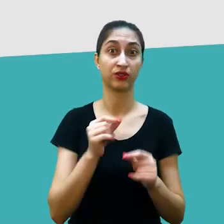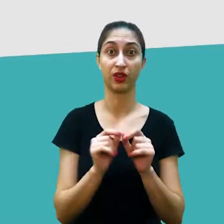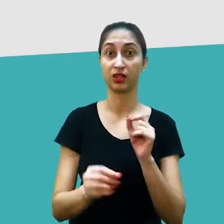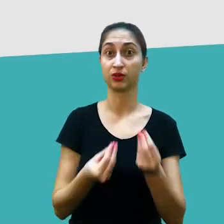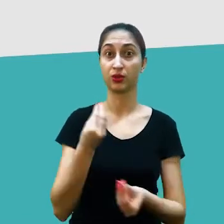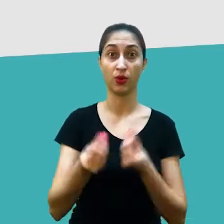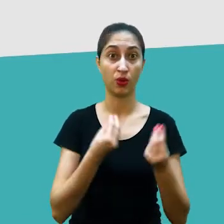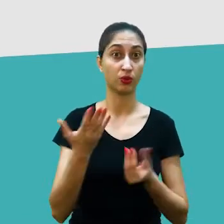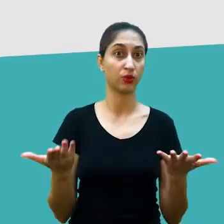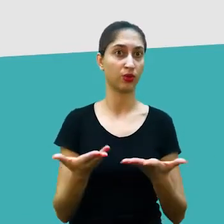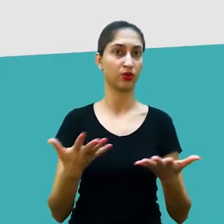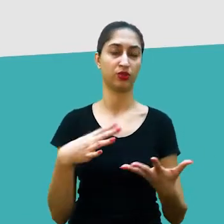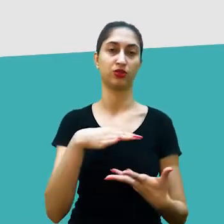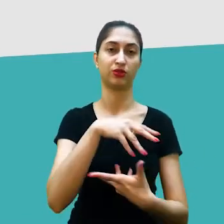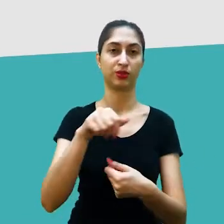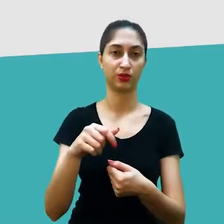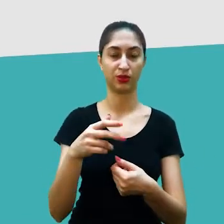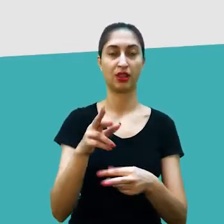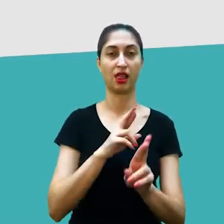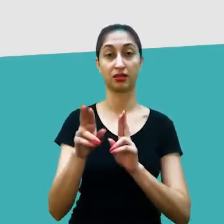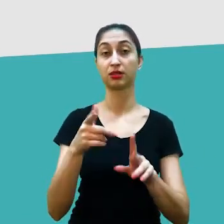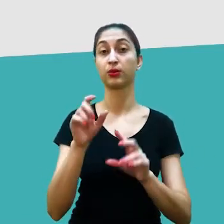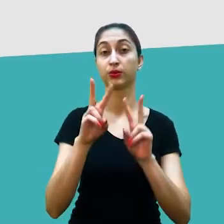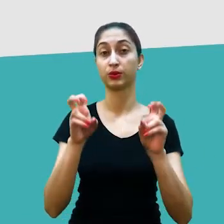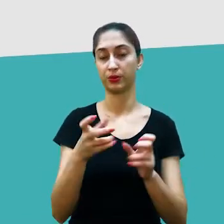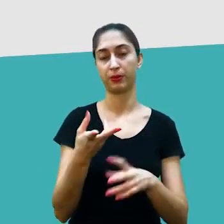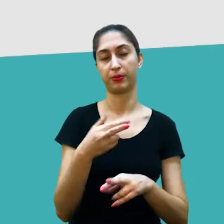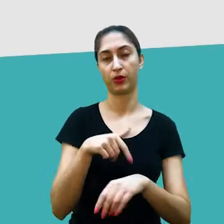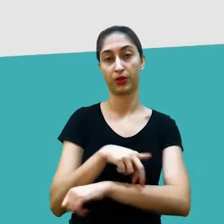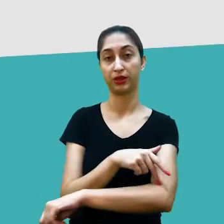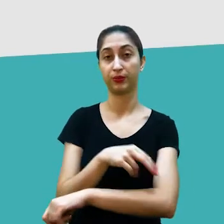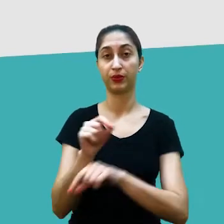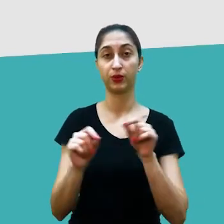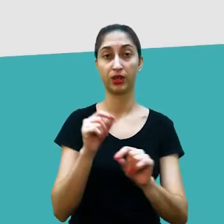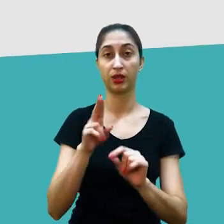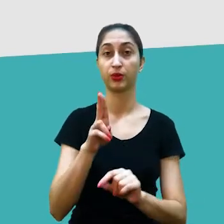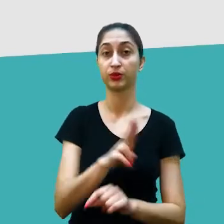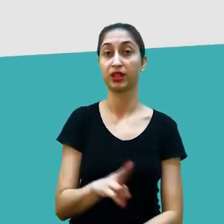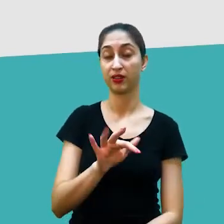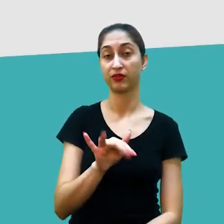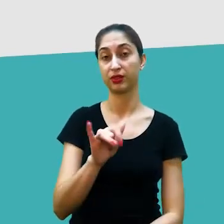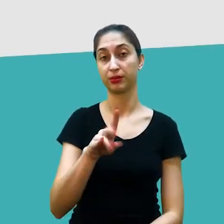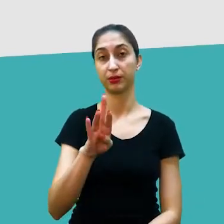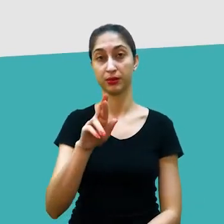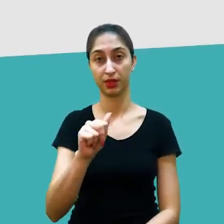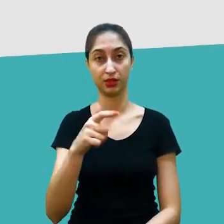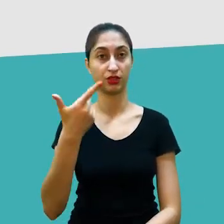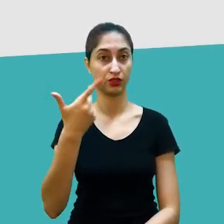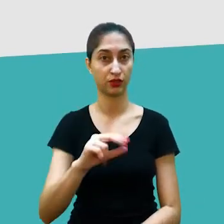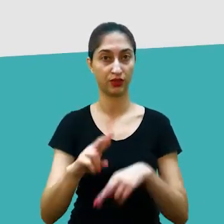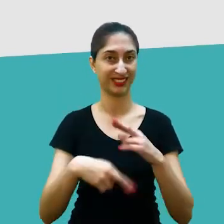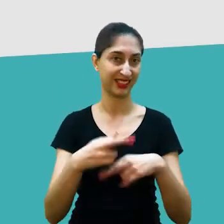com o planeta com relação à moda, a reutilização das fibras. Então, até 2030, a HM, que é uma